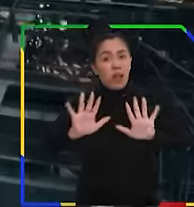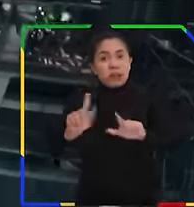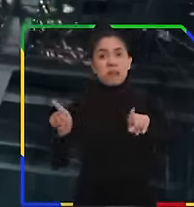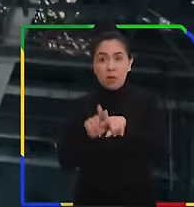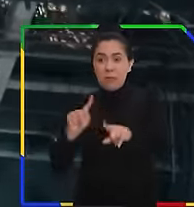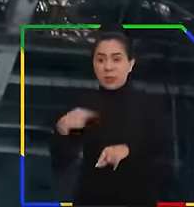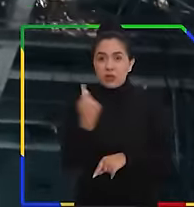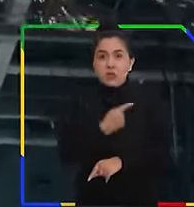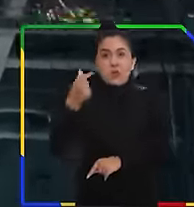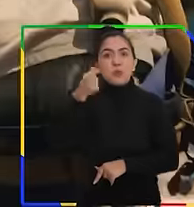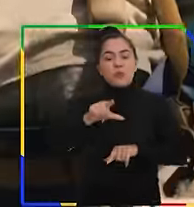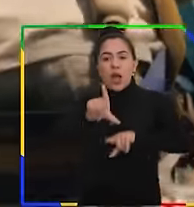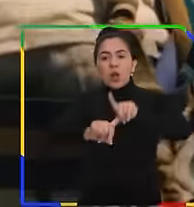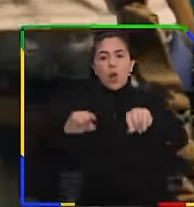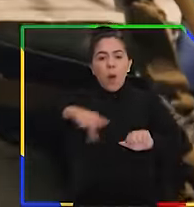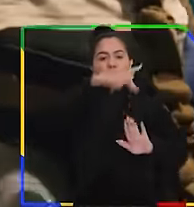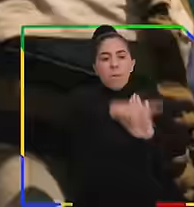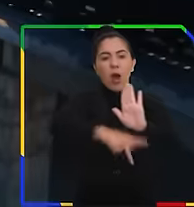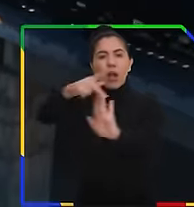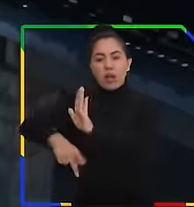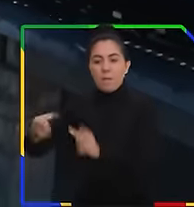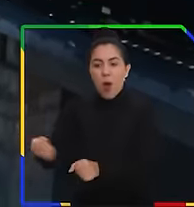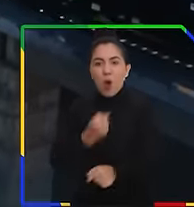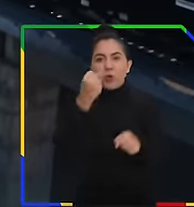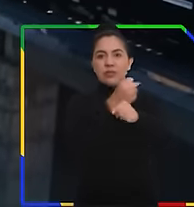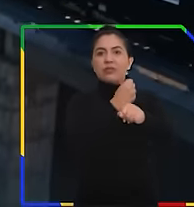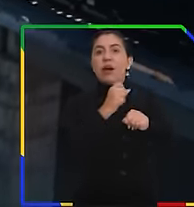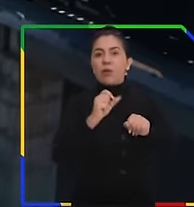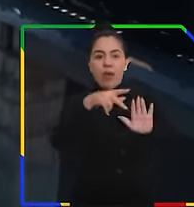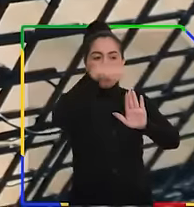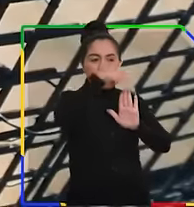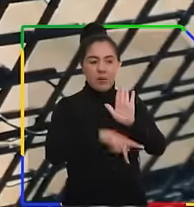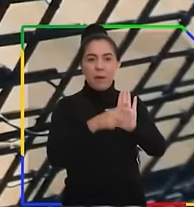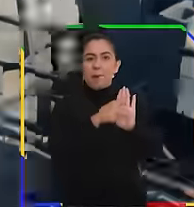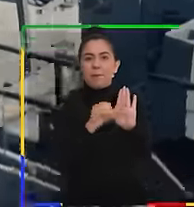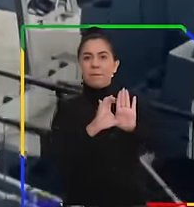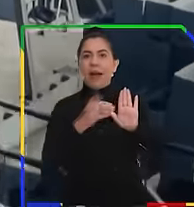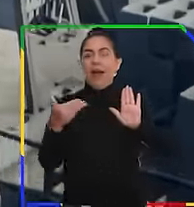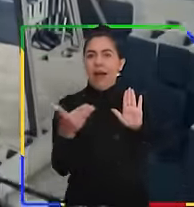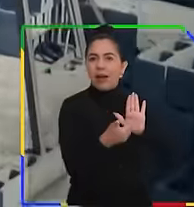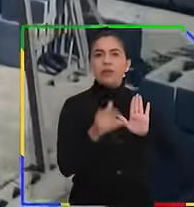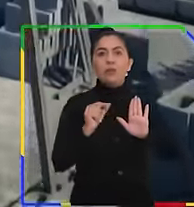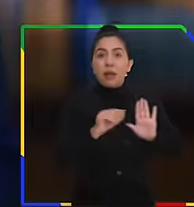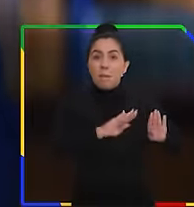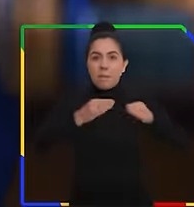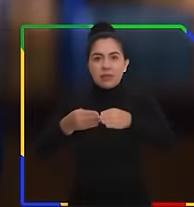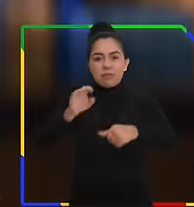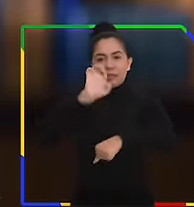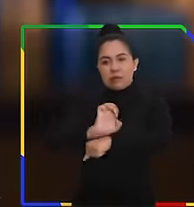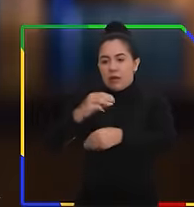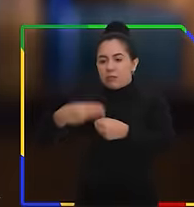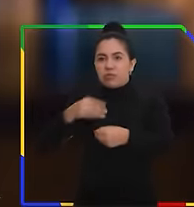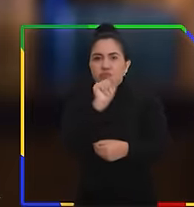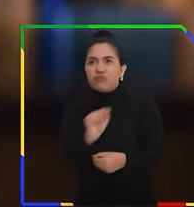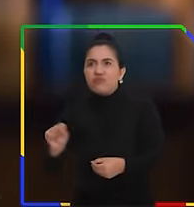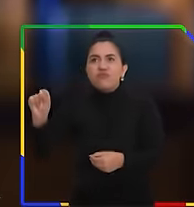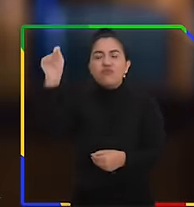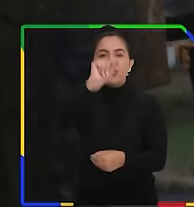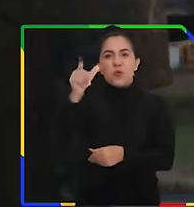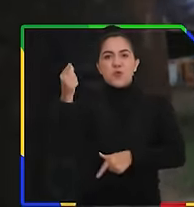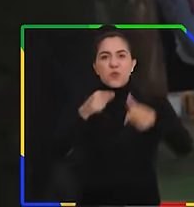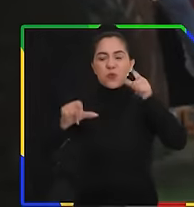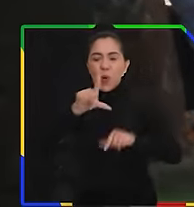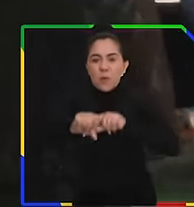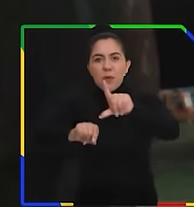Foi assim na seleção das obras prioritárias do PAC, o Programa de Aceleração do Crescimento, para cada estado e cada